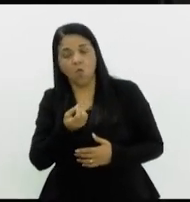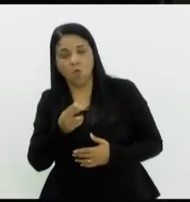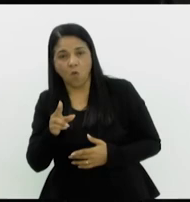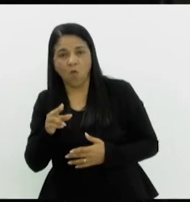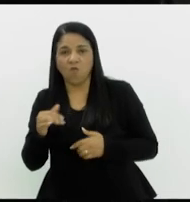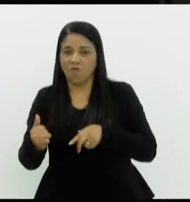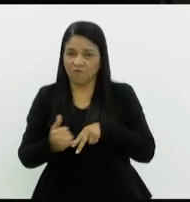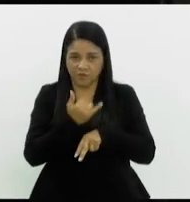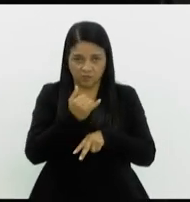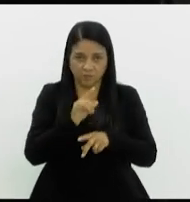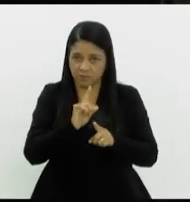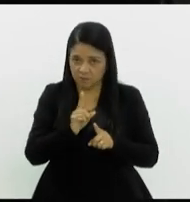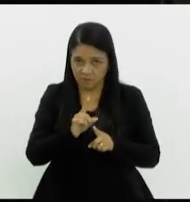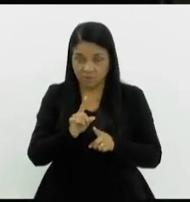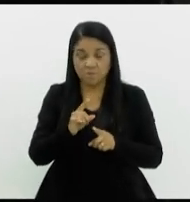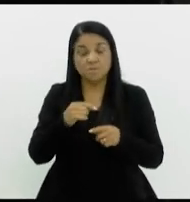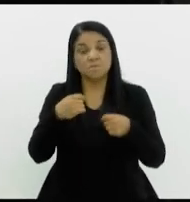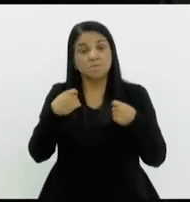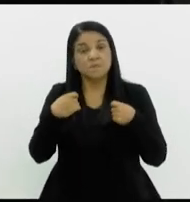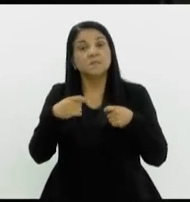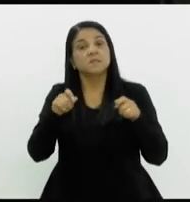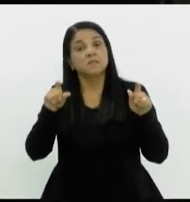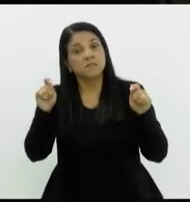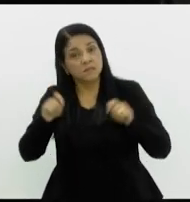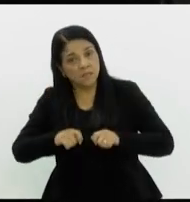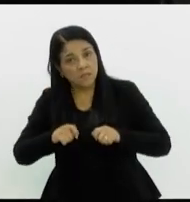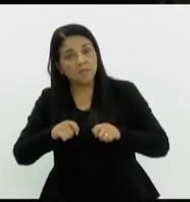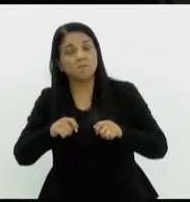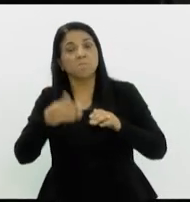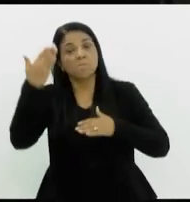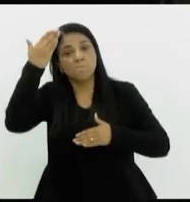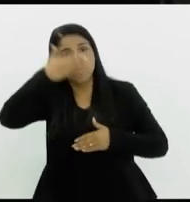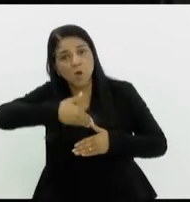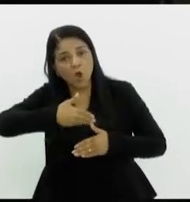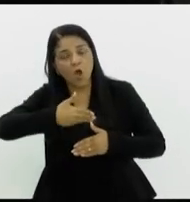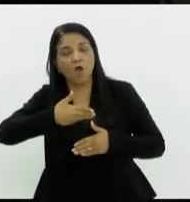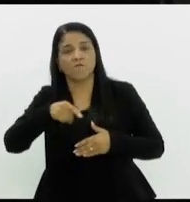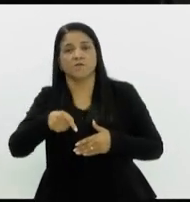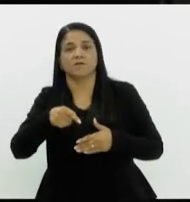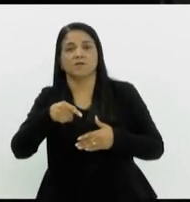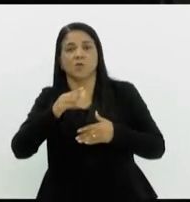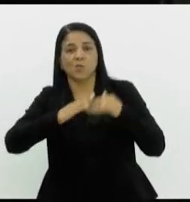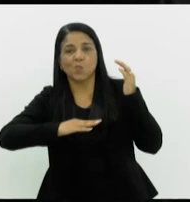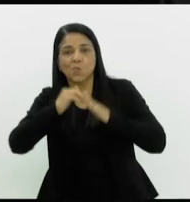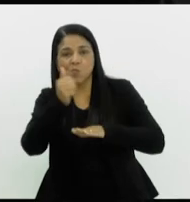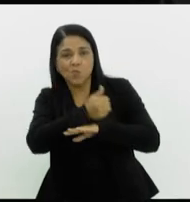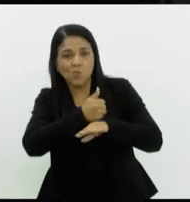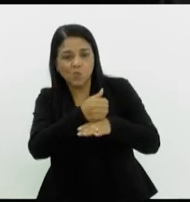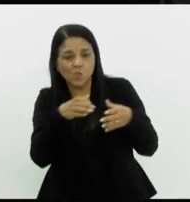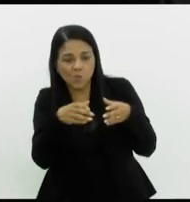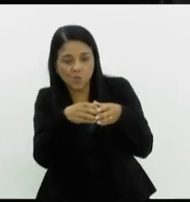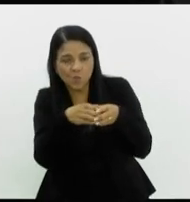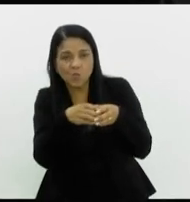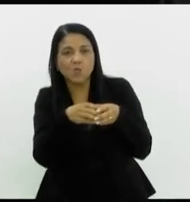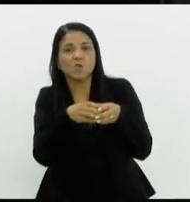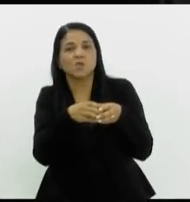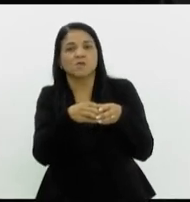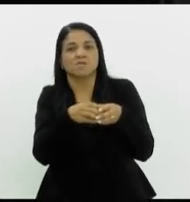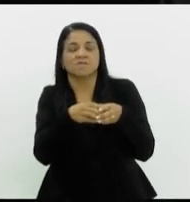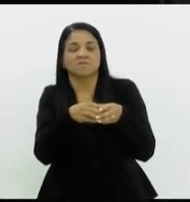processo, mas que possam ter condições de produzir provas materiais que sejam inequívocas para que a gente